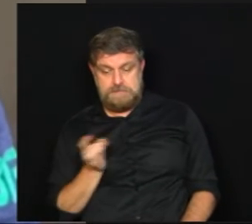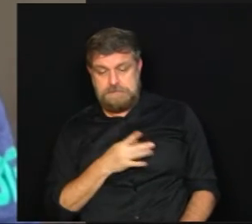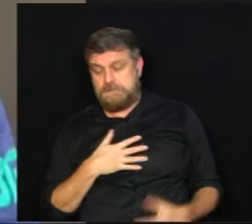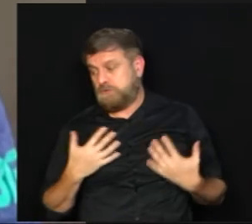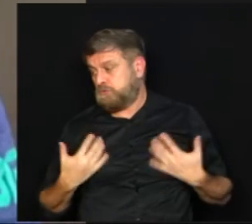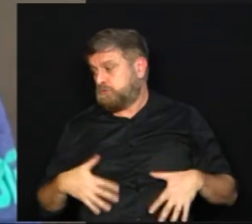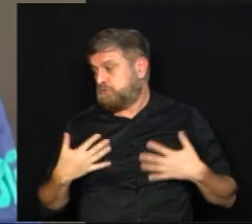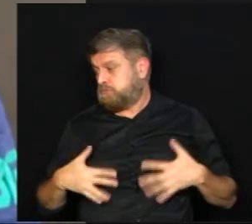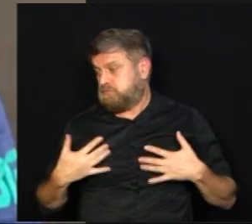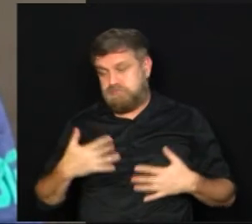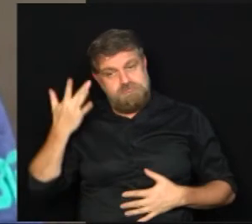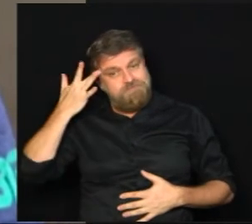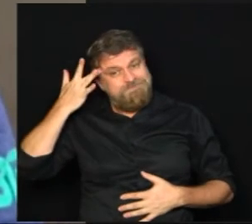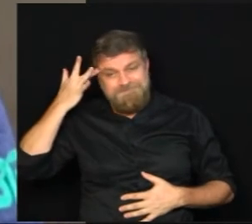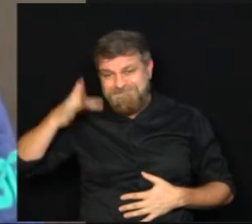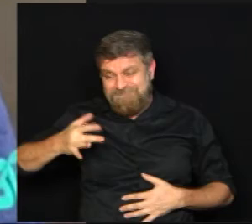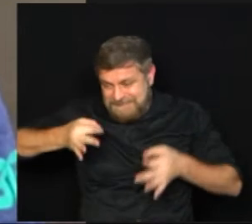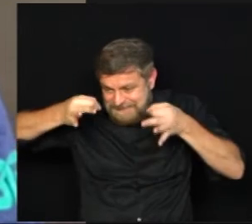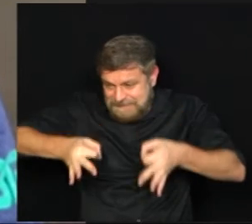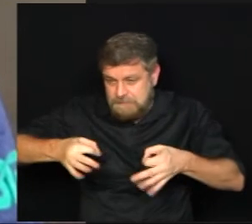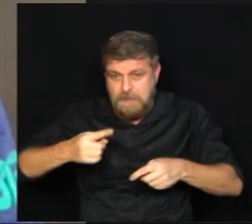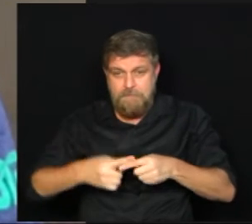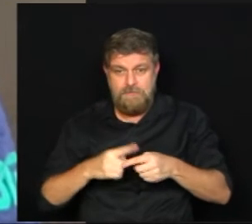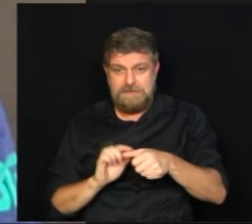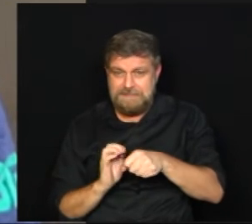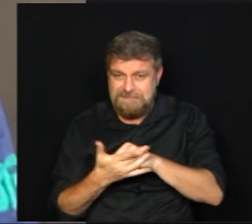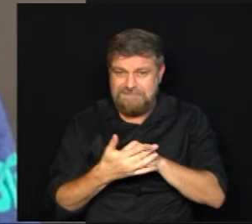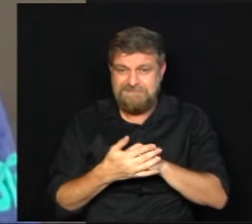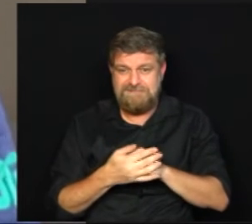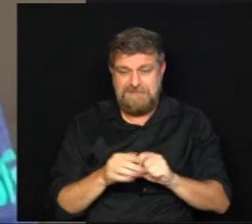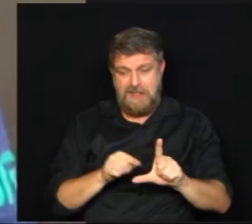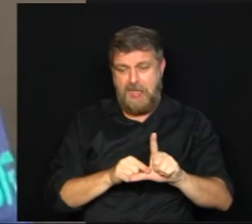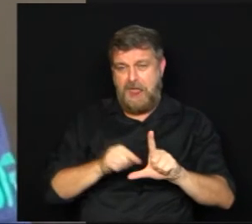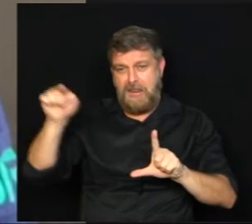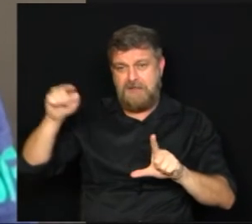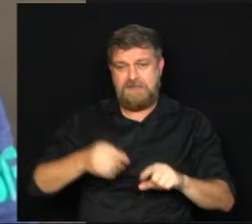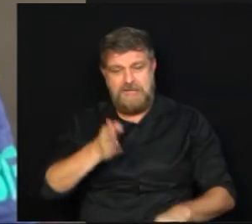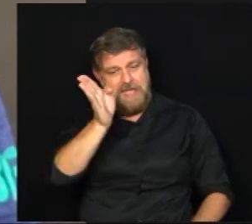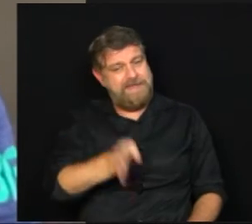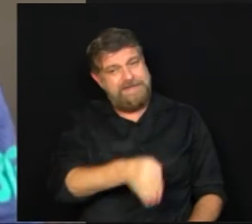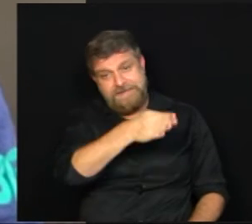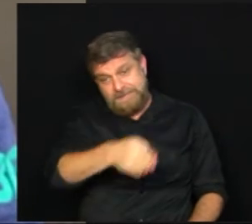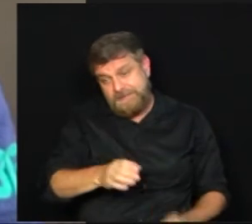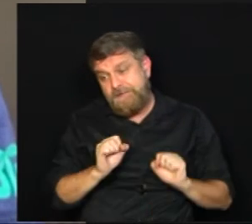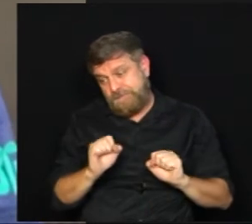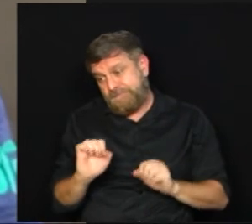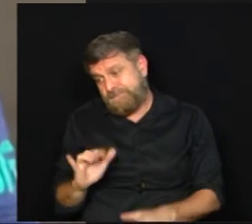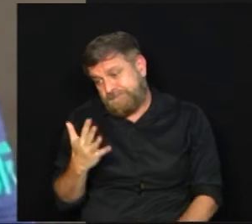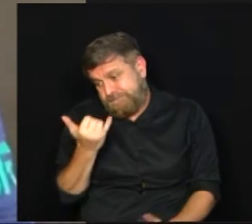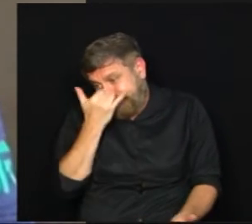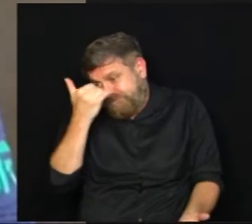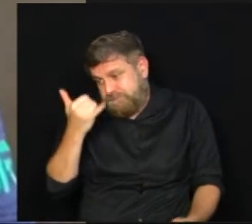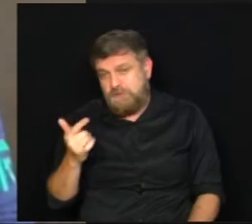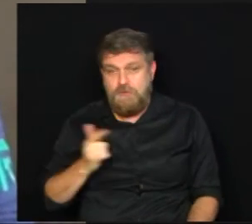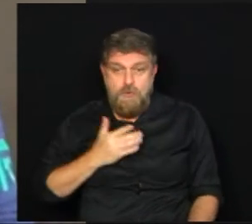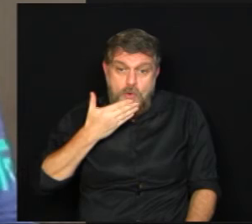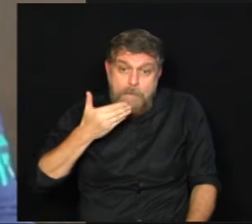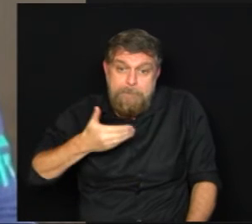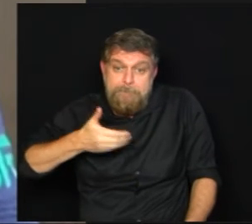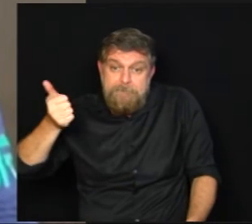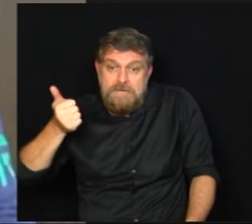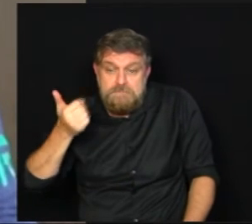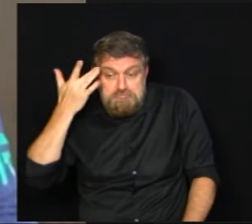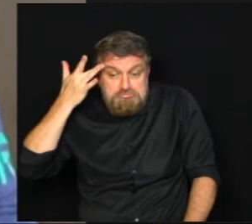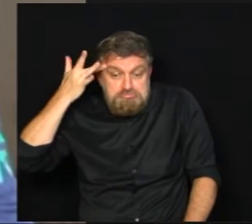apreensivo, porque pode ter uma piora muito grande e cancelar todas as competições de novo, ou pode ter uma melhora e